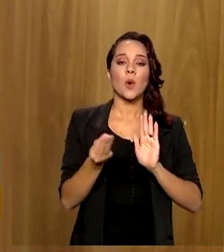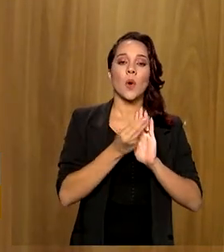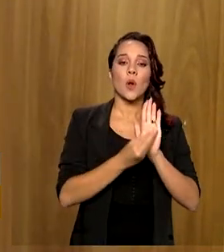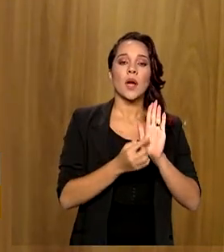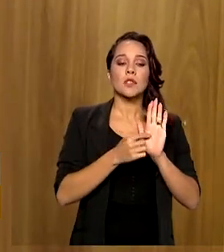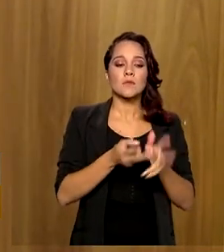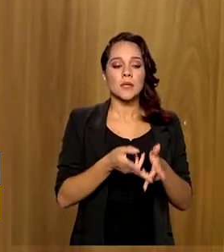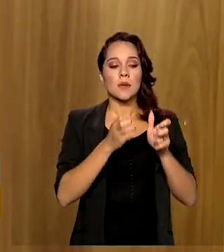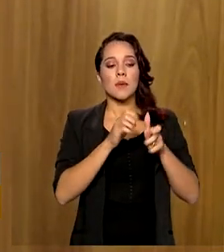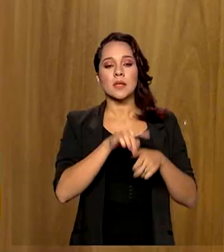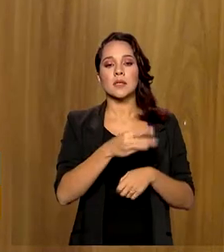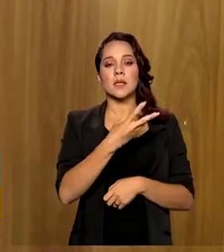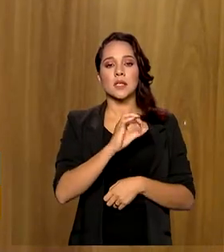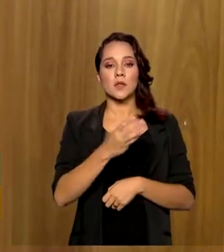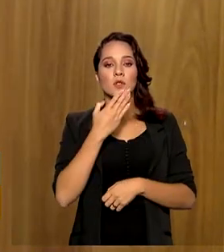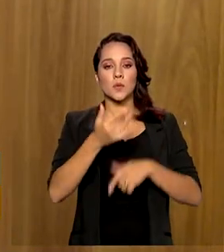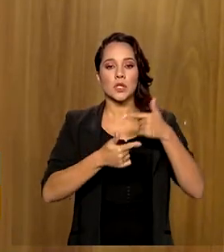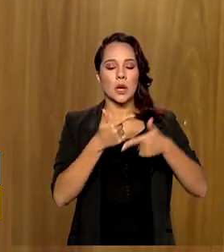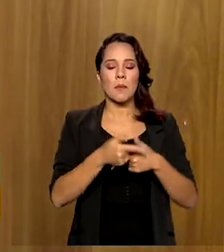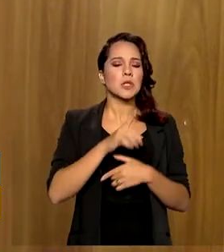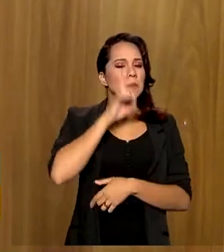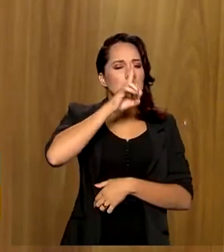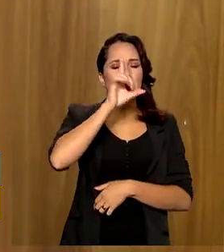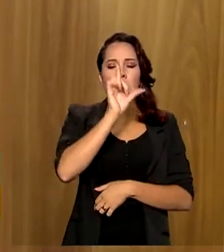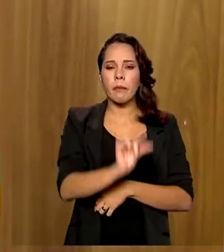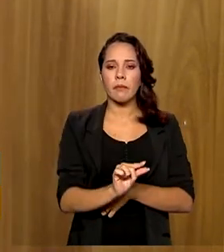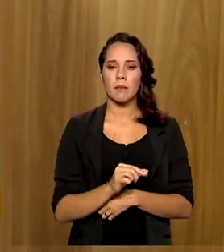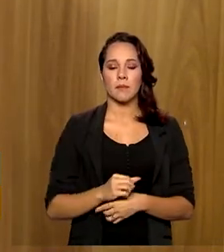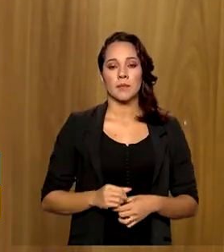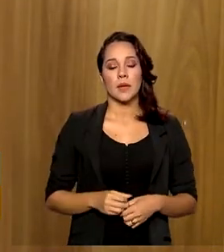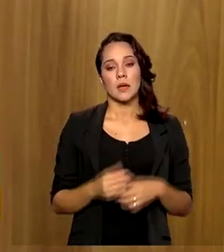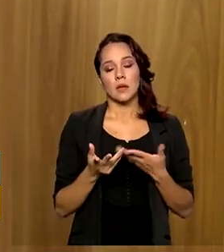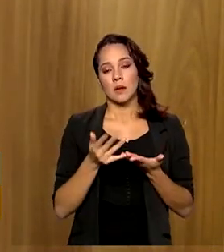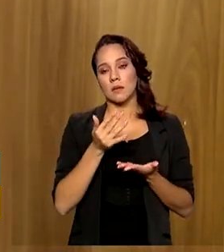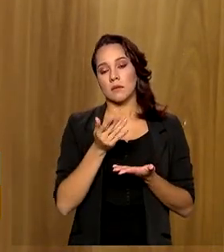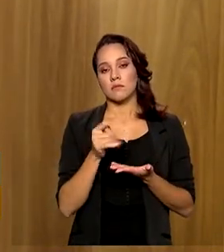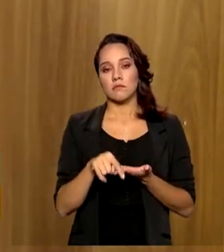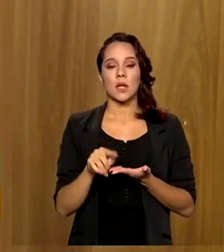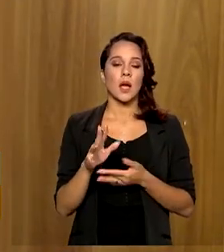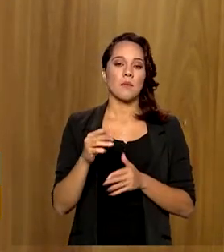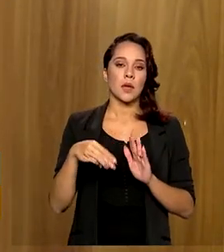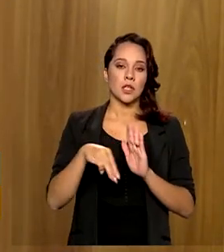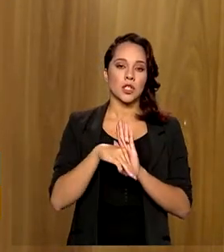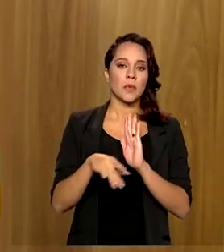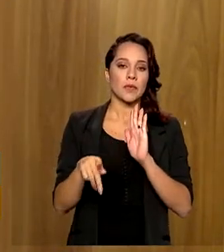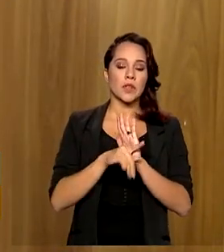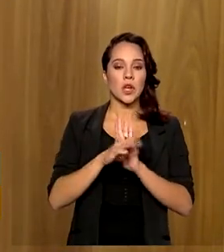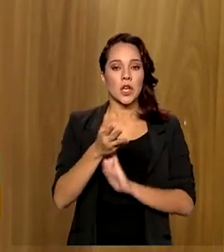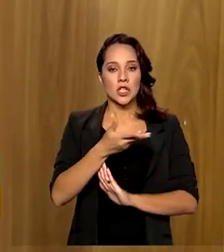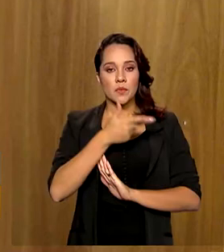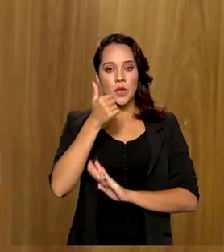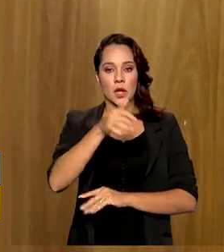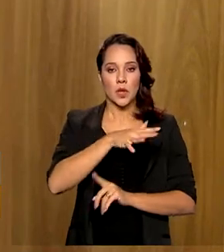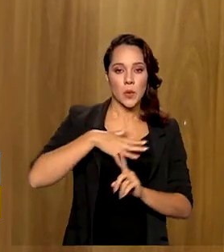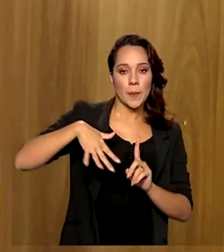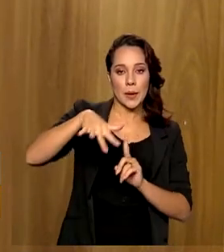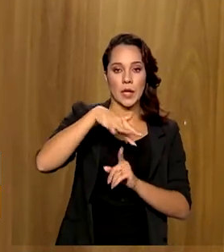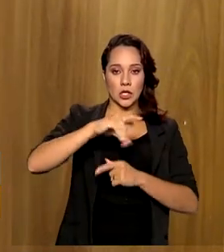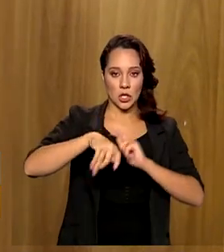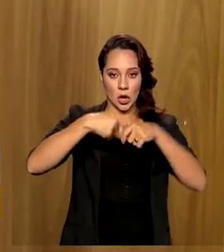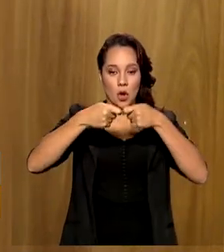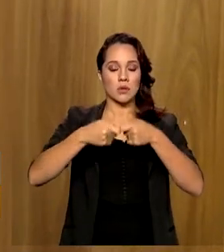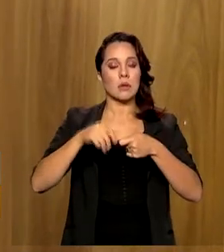gente identificar essas 300 atividades de baixíssimo risco. No caso da medida provisória de melhoria do ambiente de negócio, ela estende